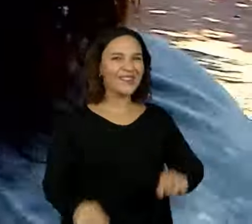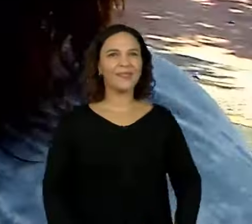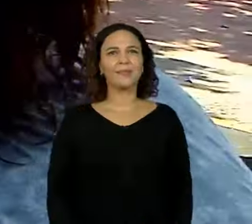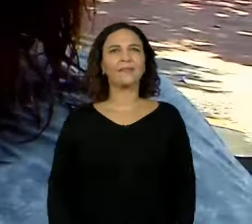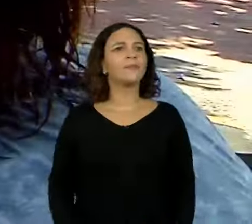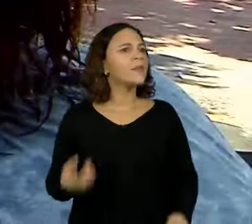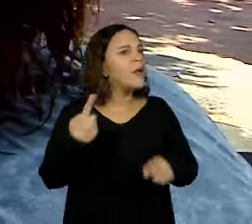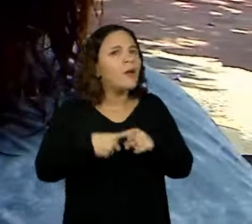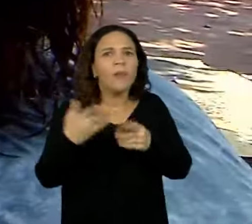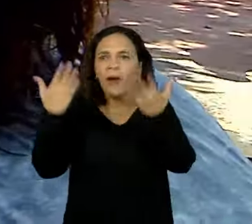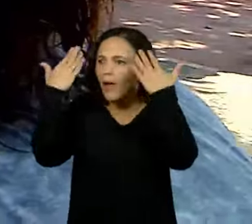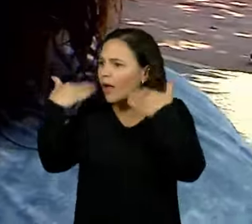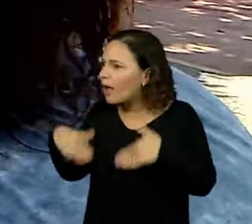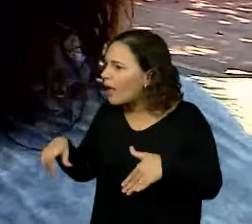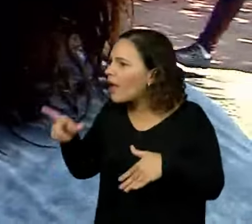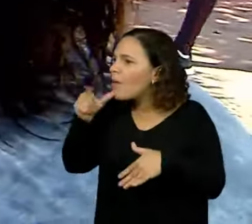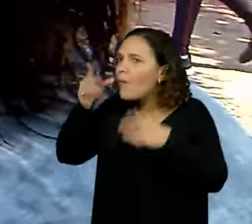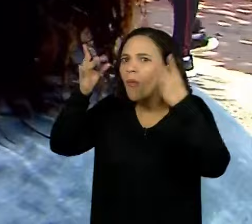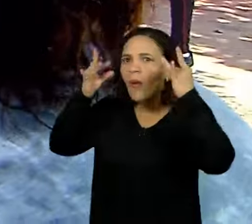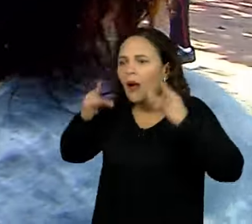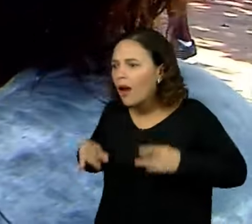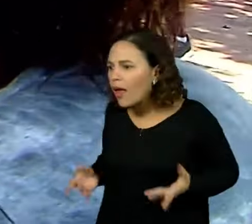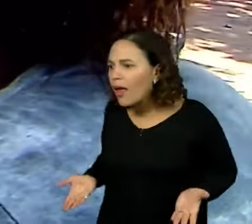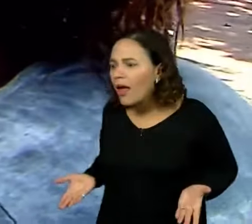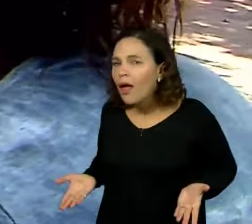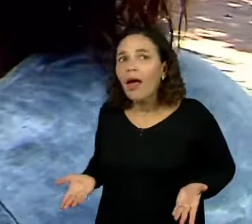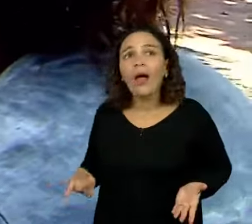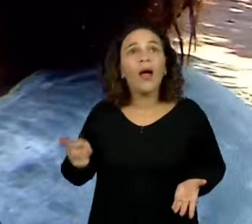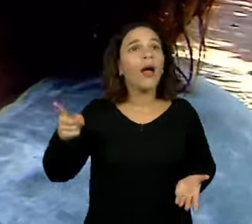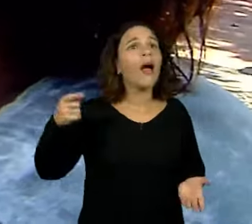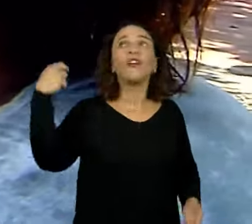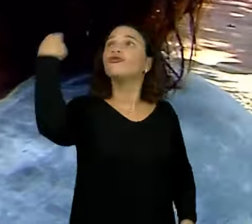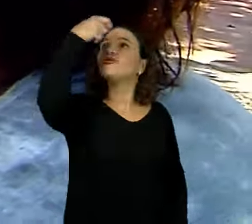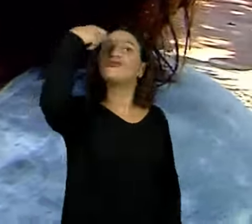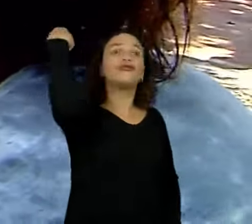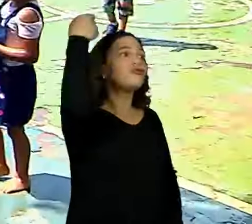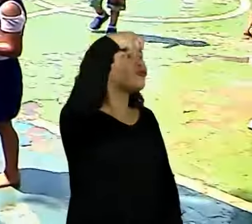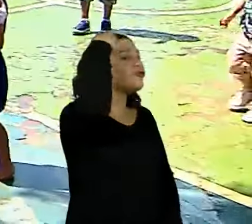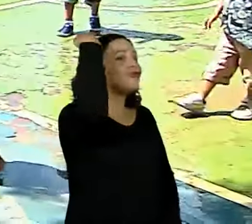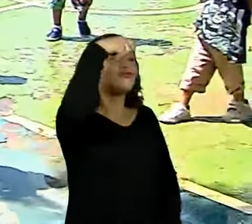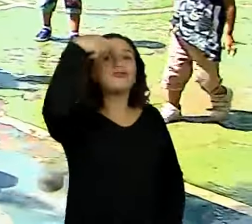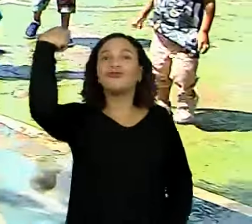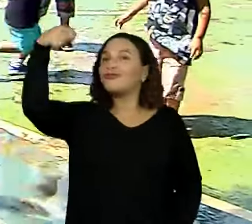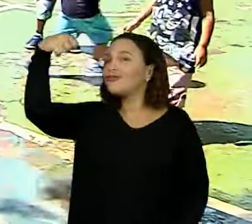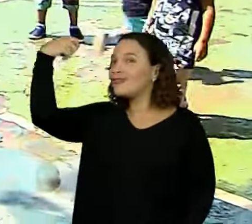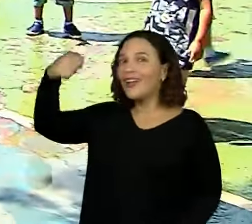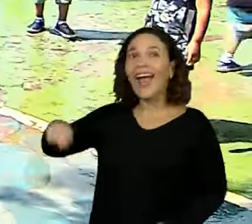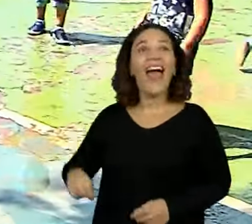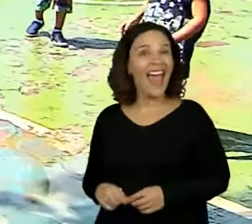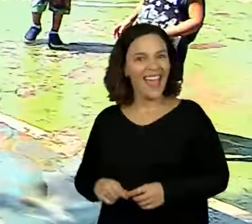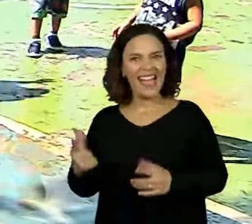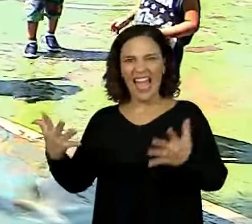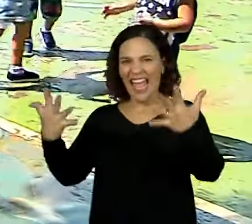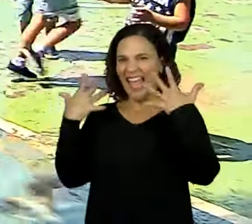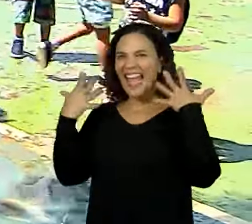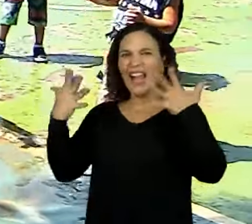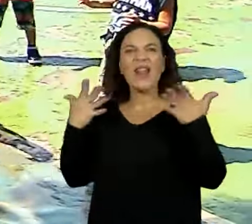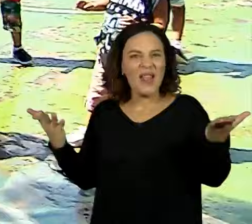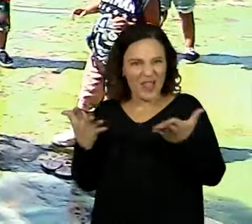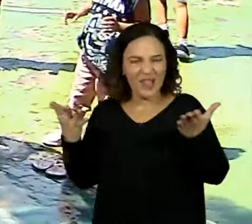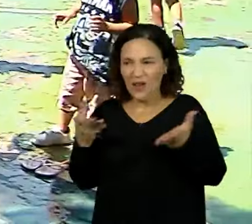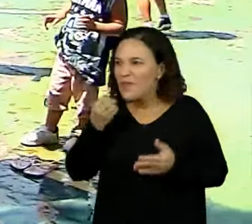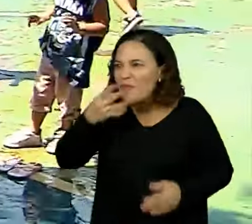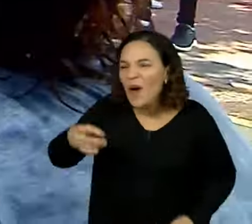Por que você tá toda molhada? O que que aconteceu? Tomar banho de mangueira. E depois do calorão do passeio, foi bom